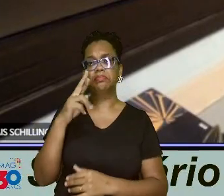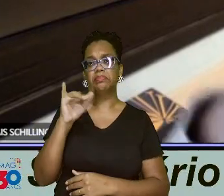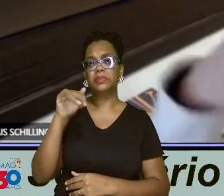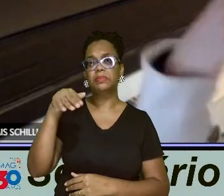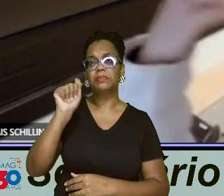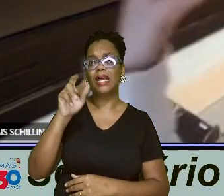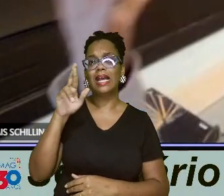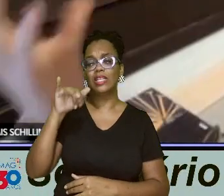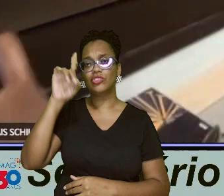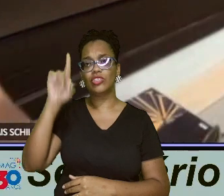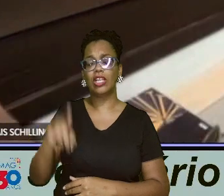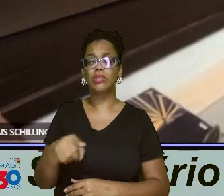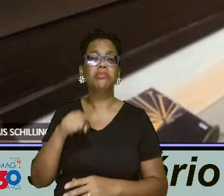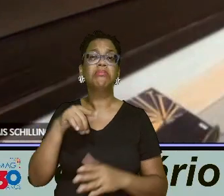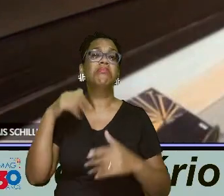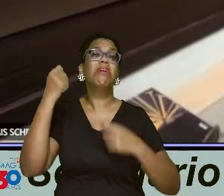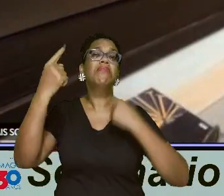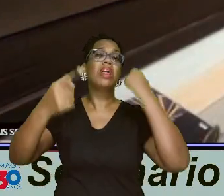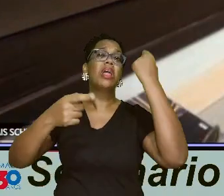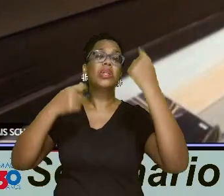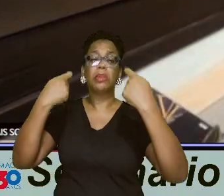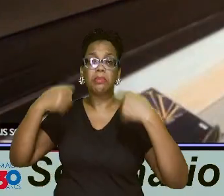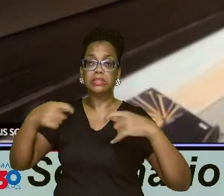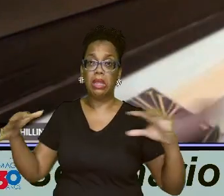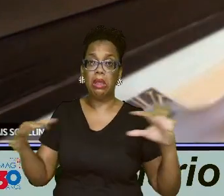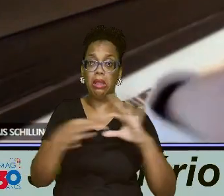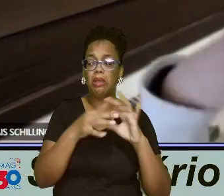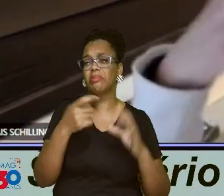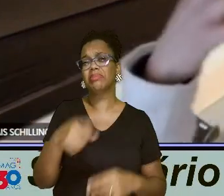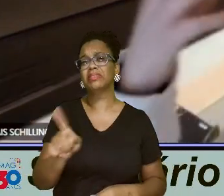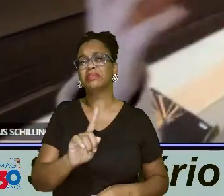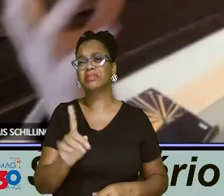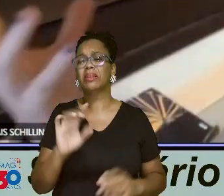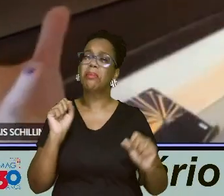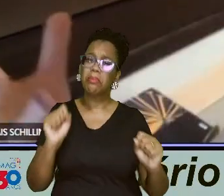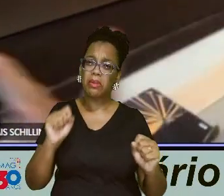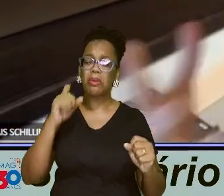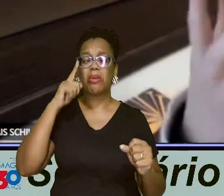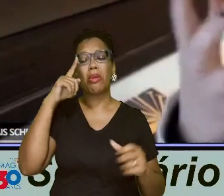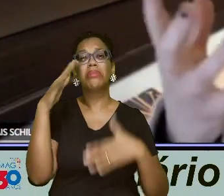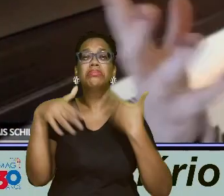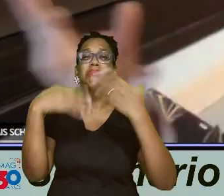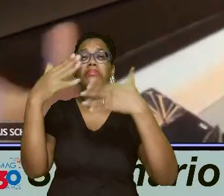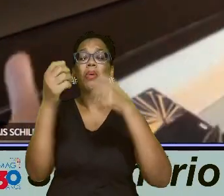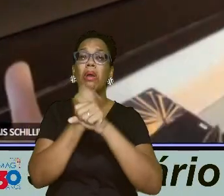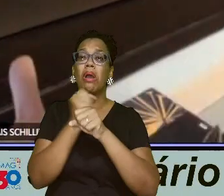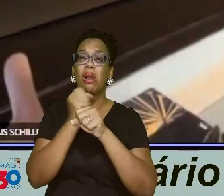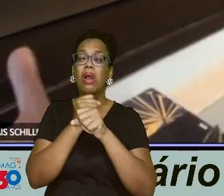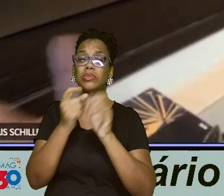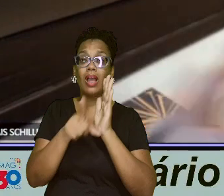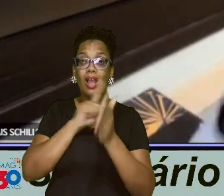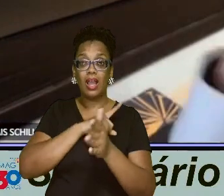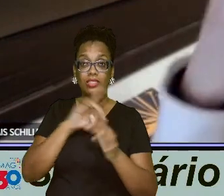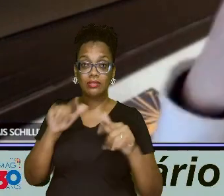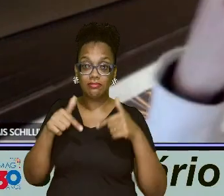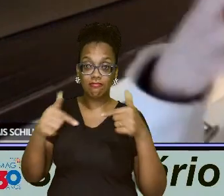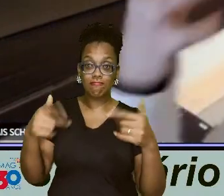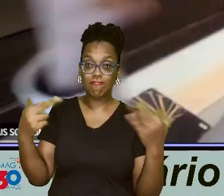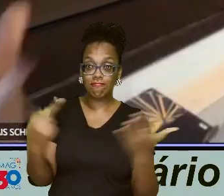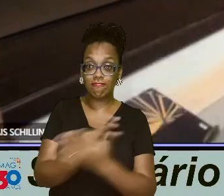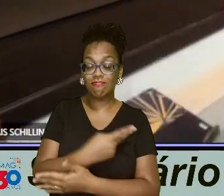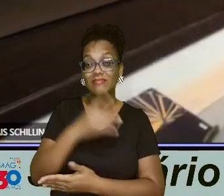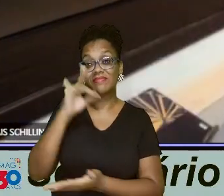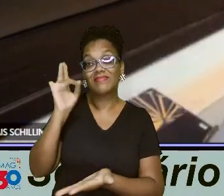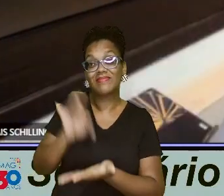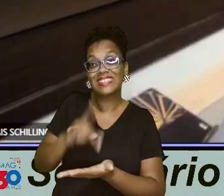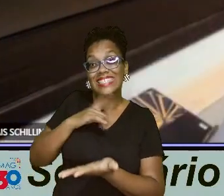ainda que eventualmente ele não precise ser um precedente vinculante. Pode ser que daqui a uns anos, antes mesmo de afetar uma determinada questão, o fato de nós